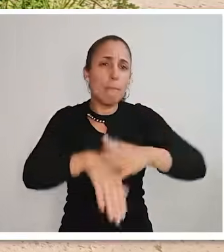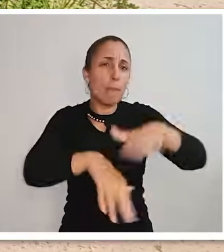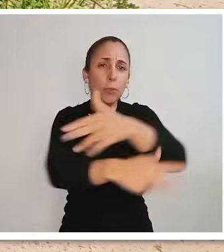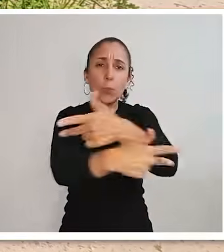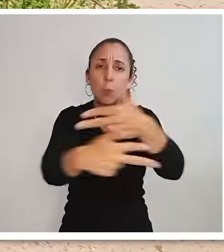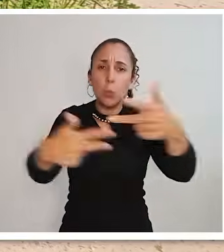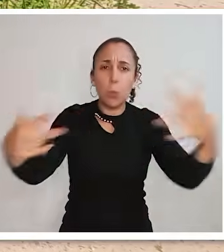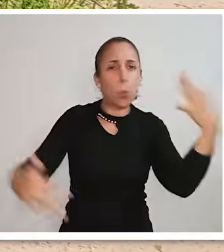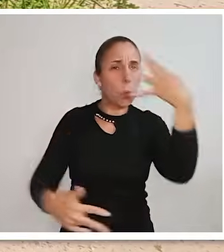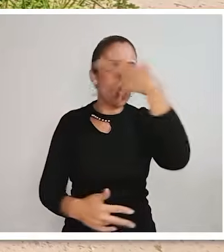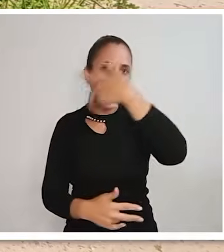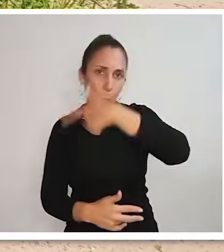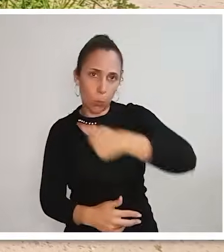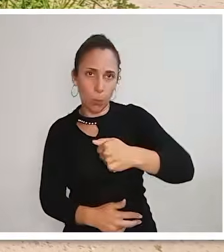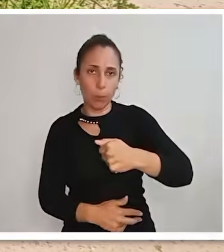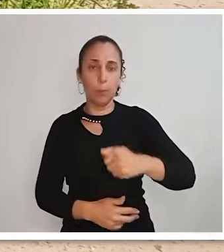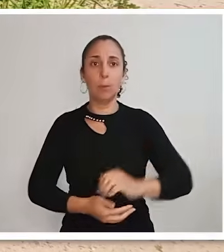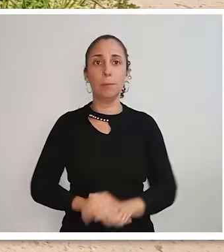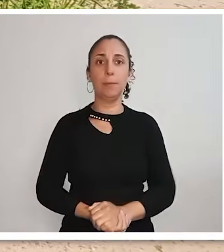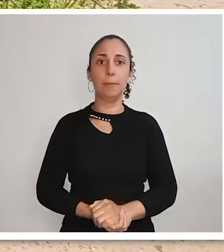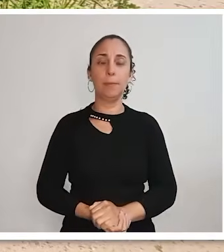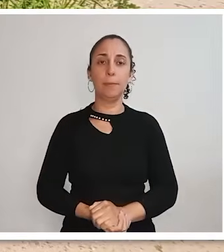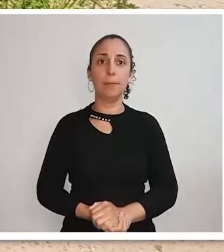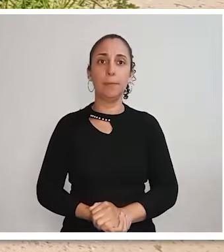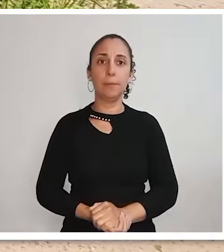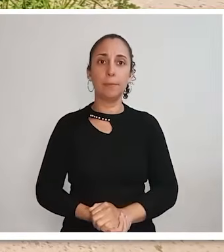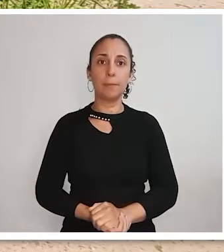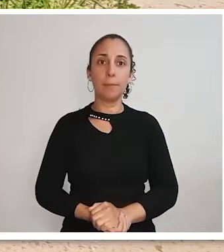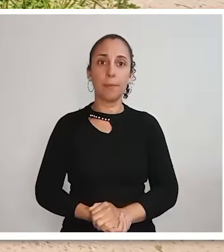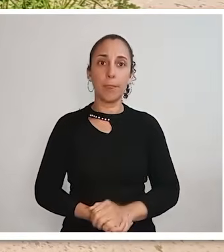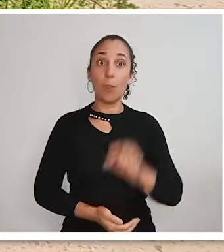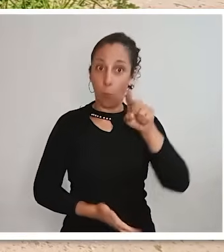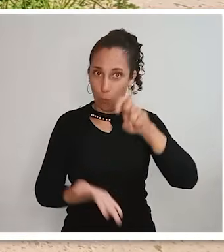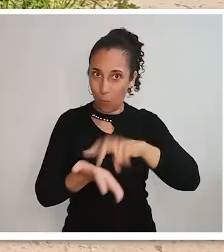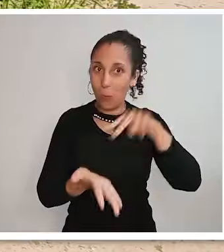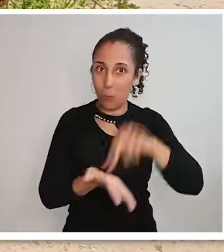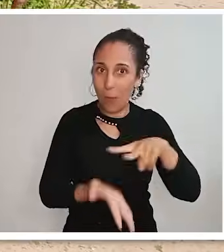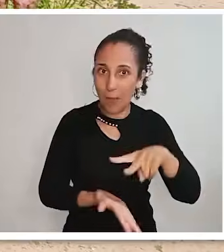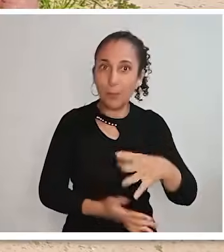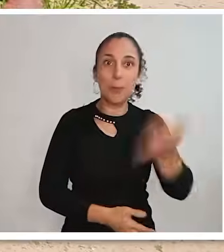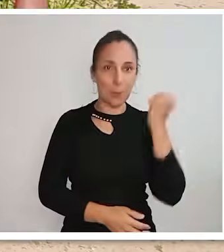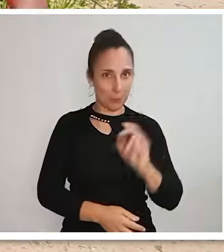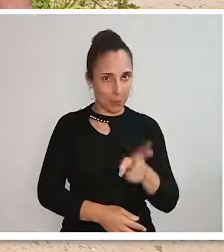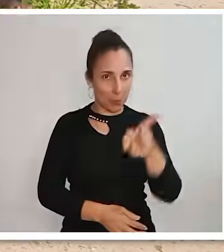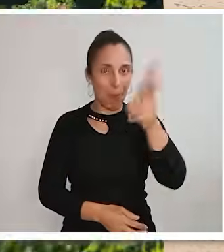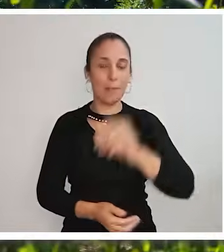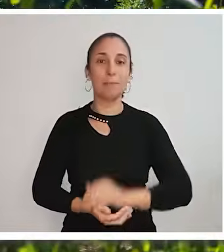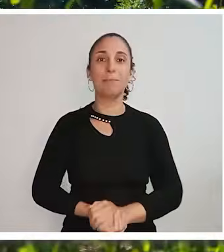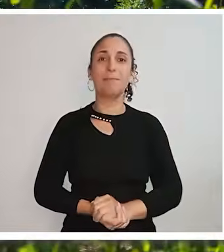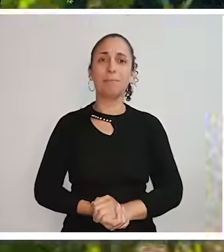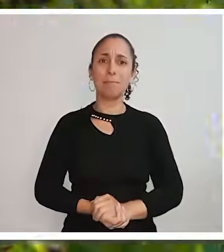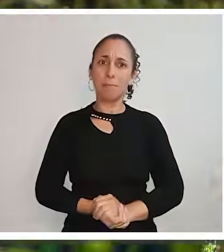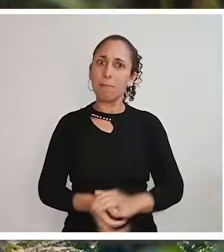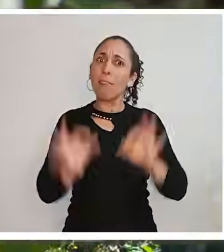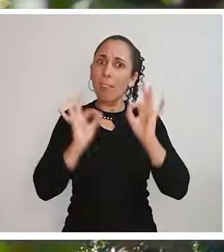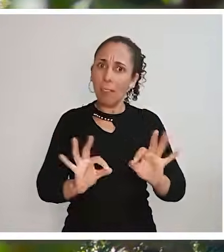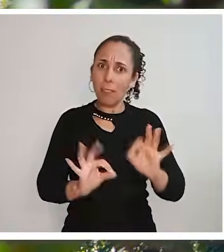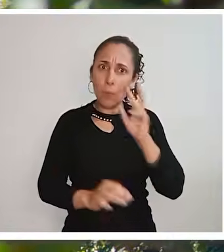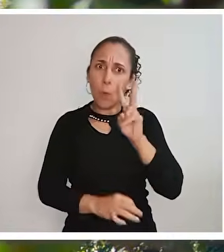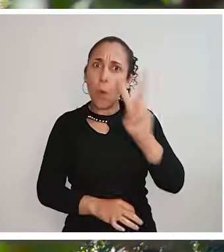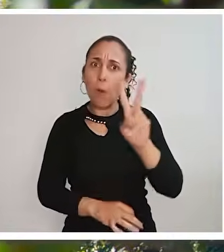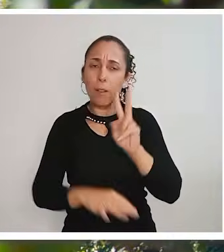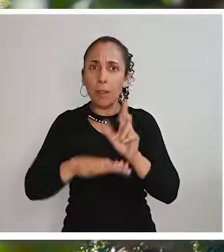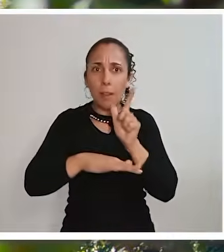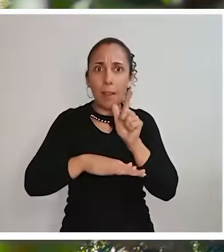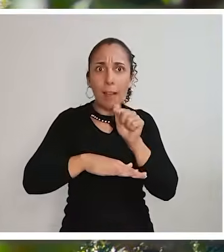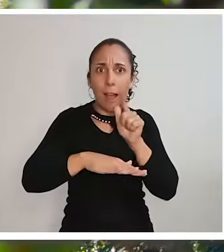que a gente vai ter uma vista melhor dessa queda d'água aqui. E aí, animado? Vamos continuar! E tinha mesmo. Olha